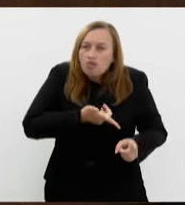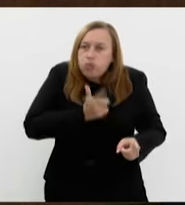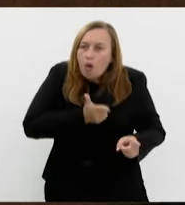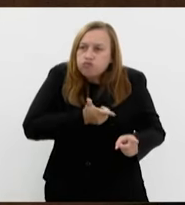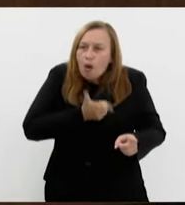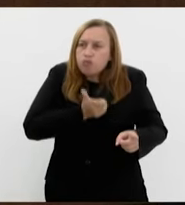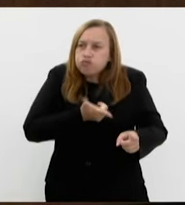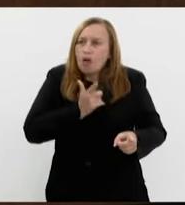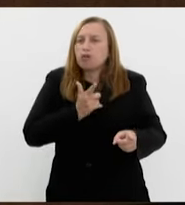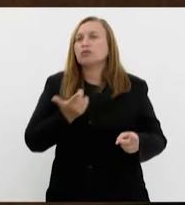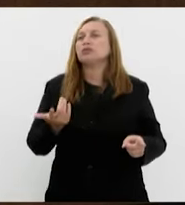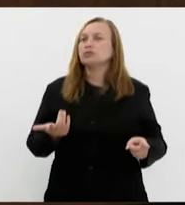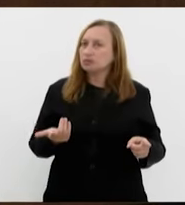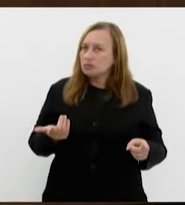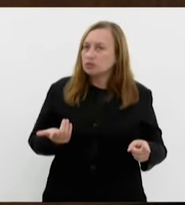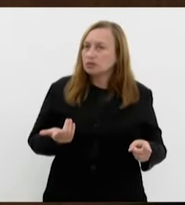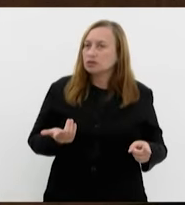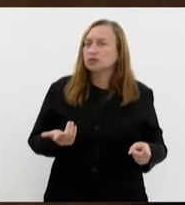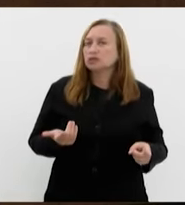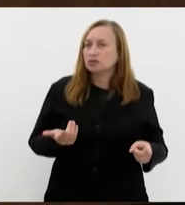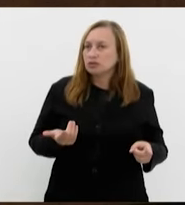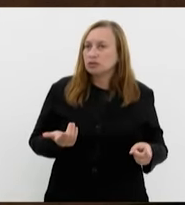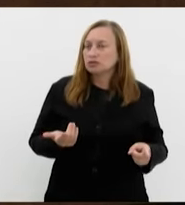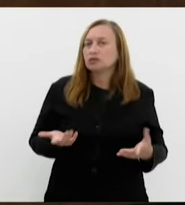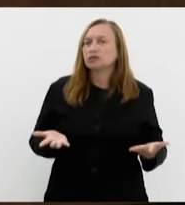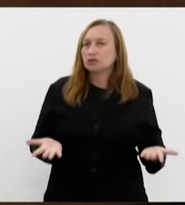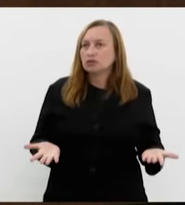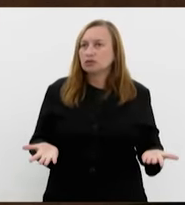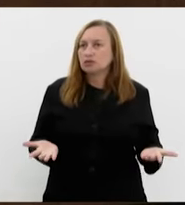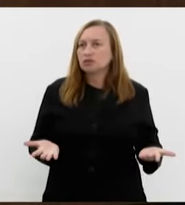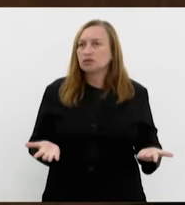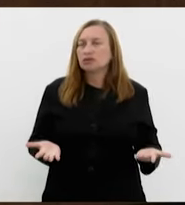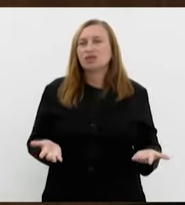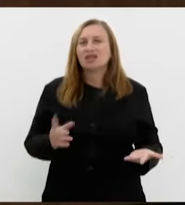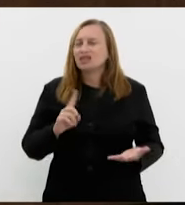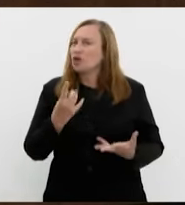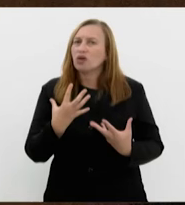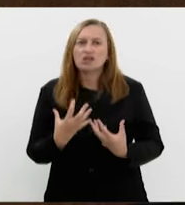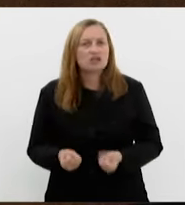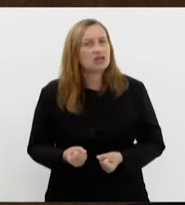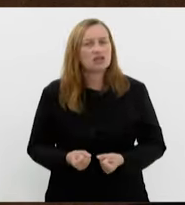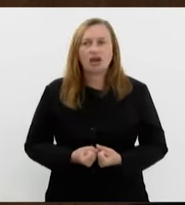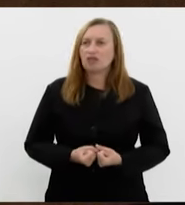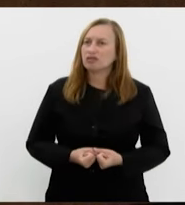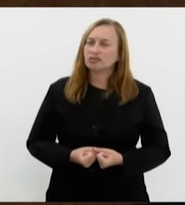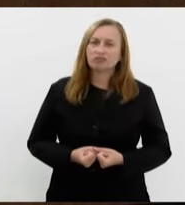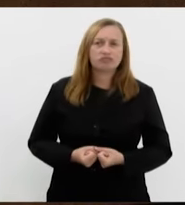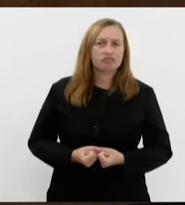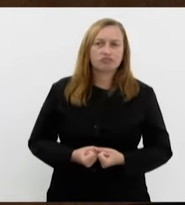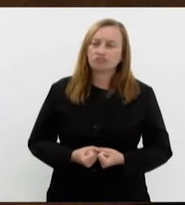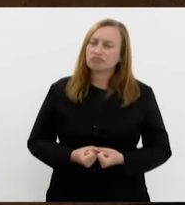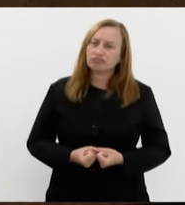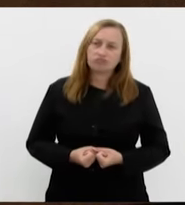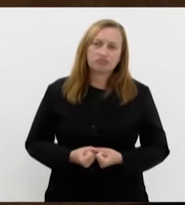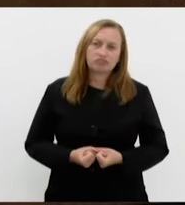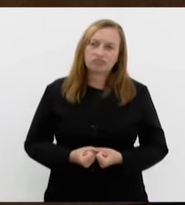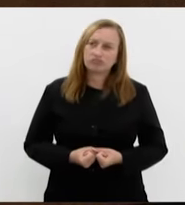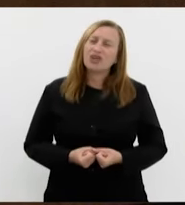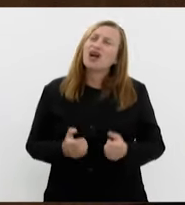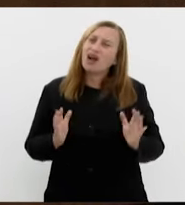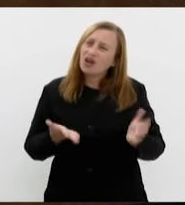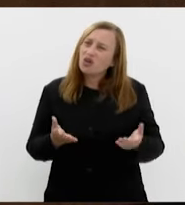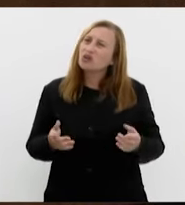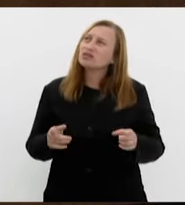alvejados, baleados, perderam a vida, perderam a saúde. Isso é aceitável? De forma alguma. De forma alguma. Agora, eu